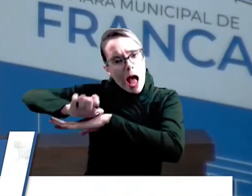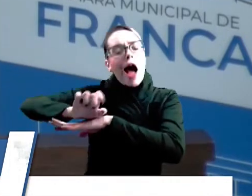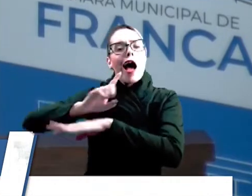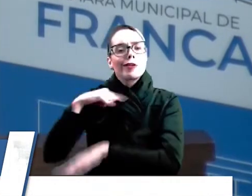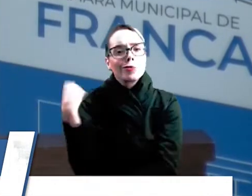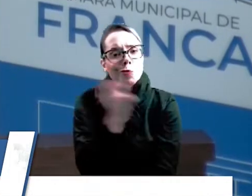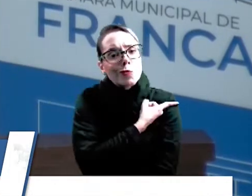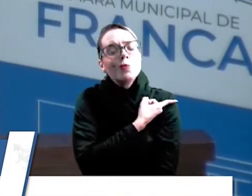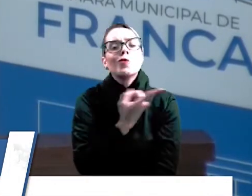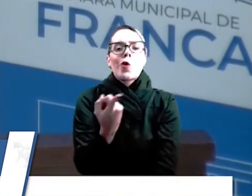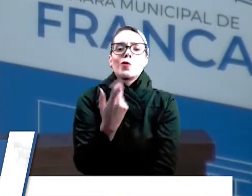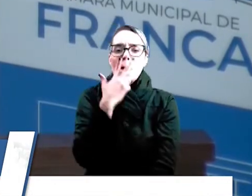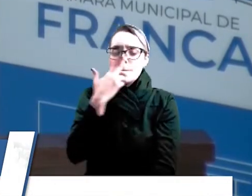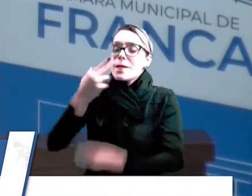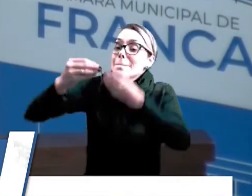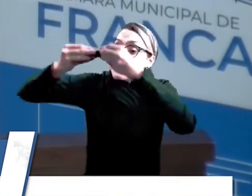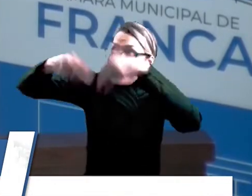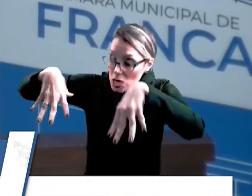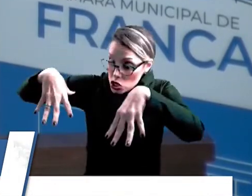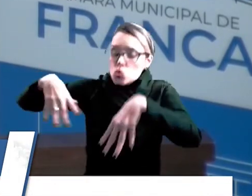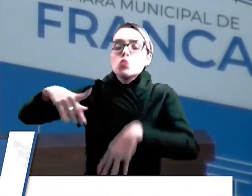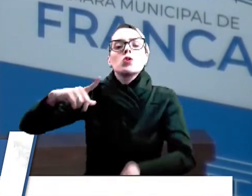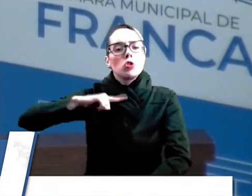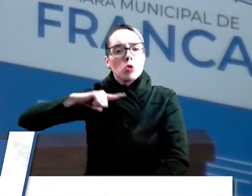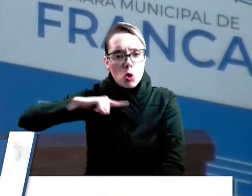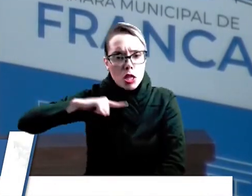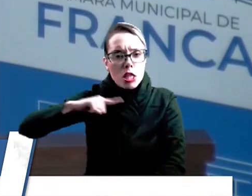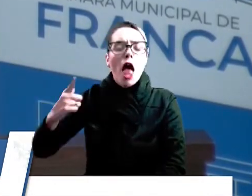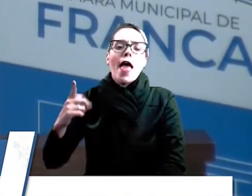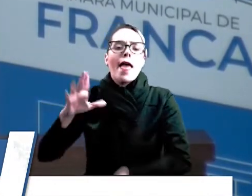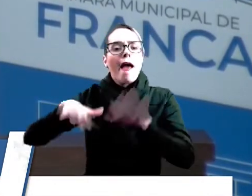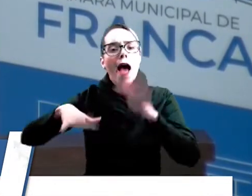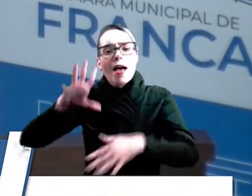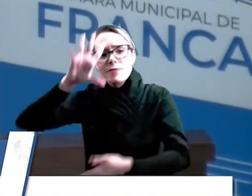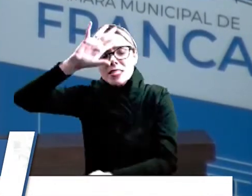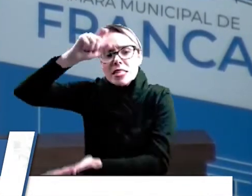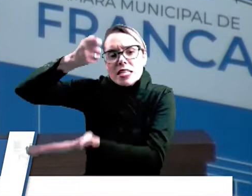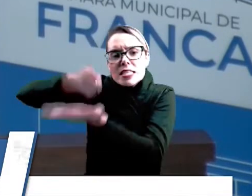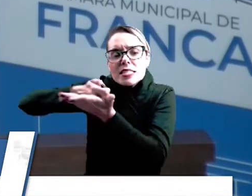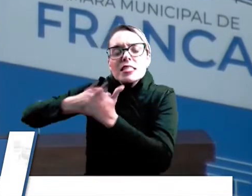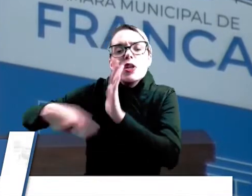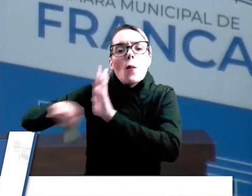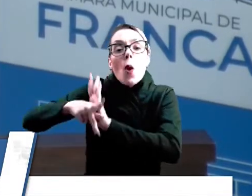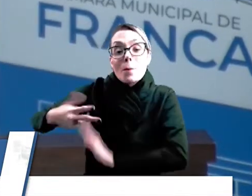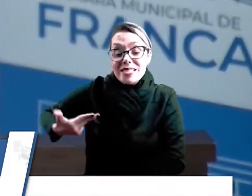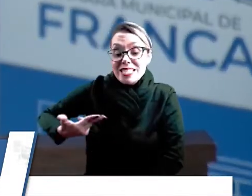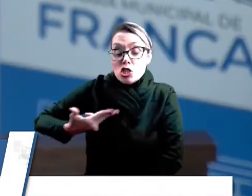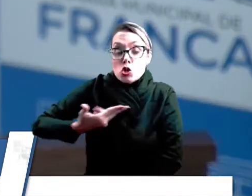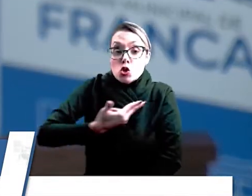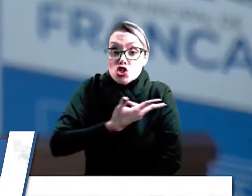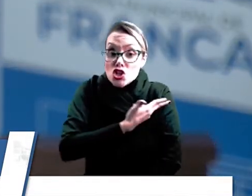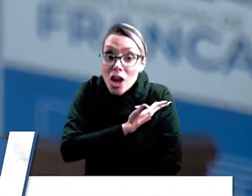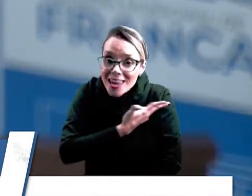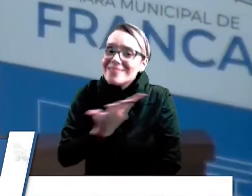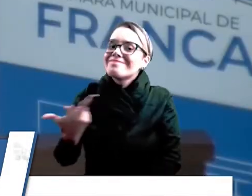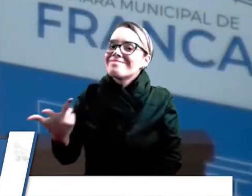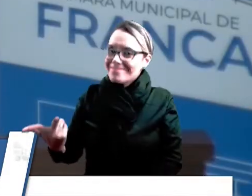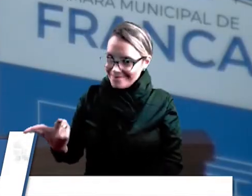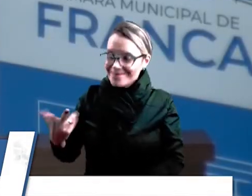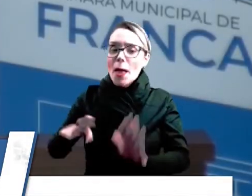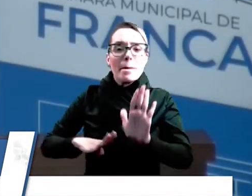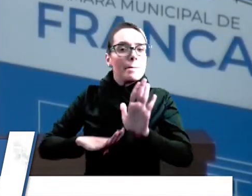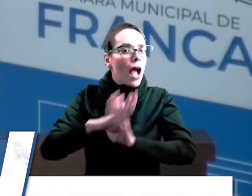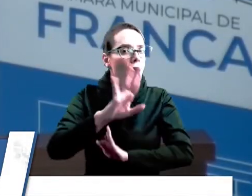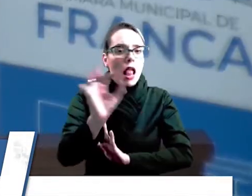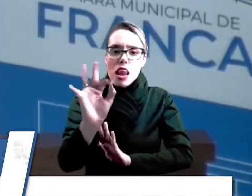nas cirurgias eletivas, as coisas não estão andando. O número de cirurgias que anunciaram no mutirão